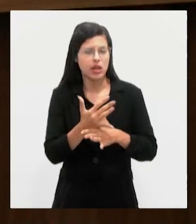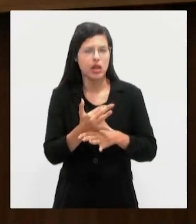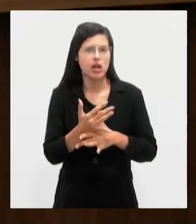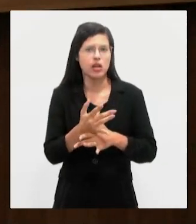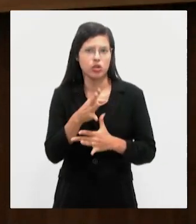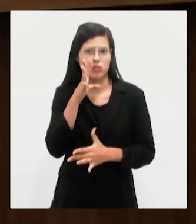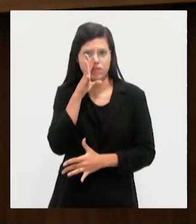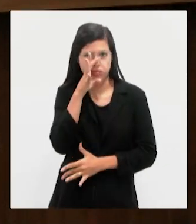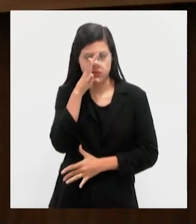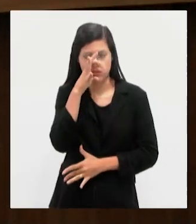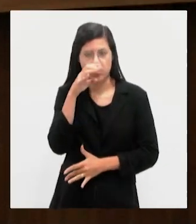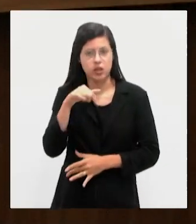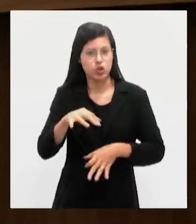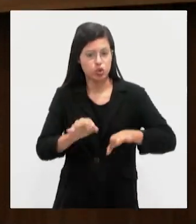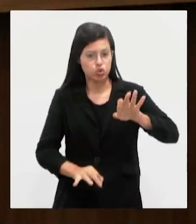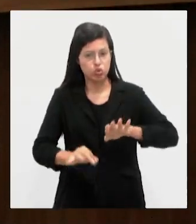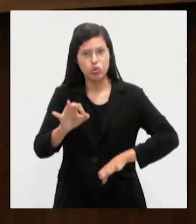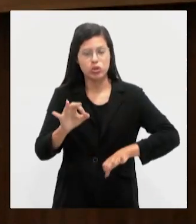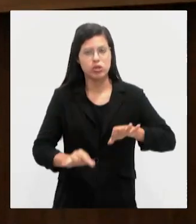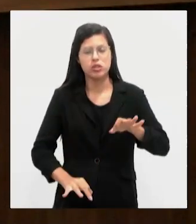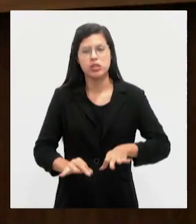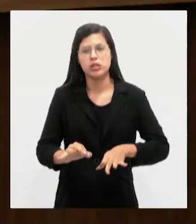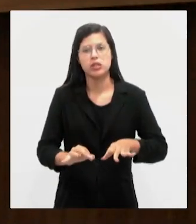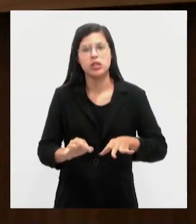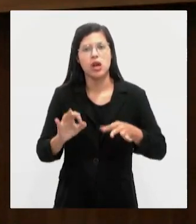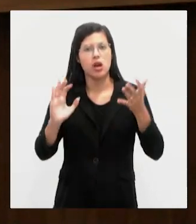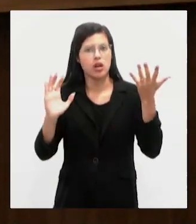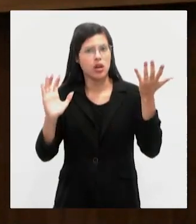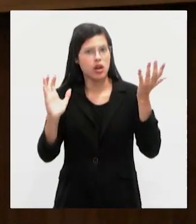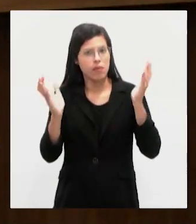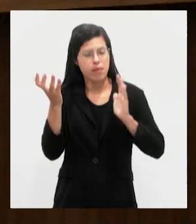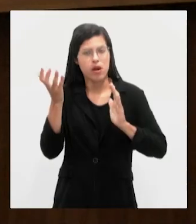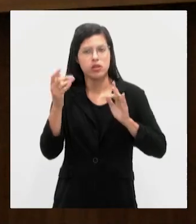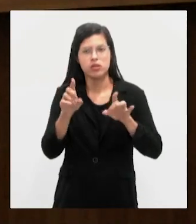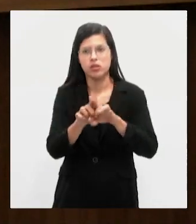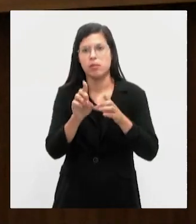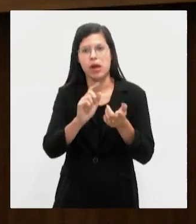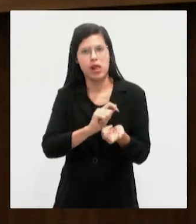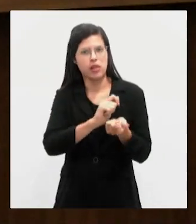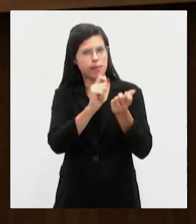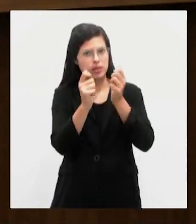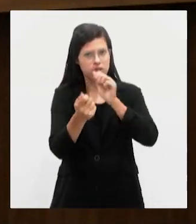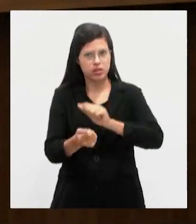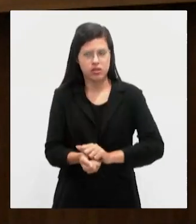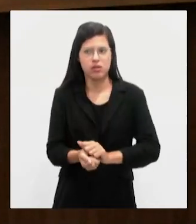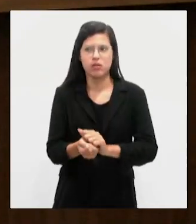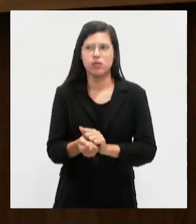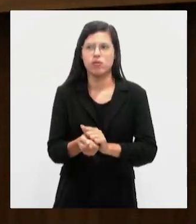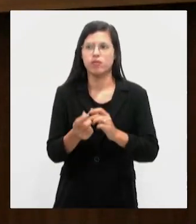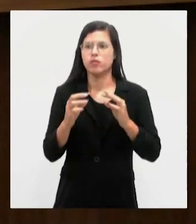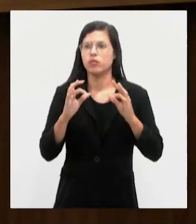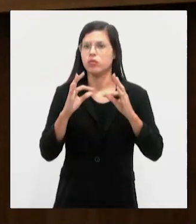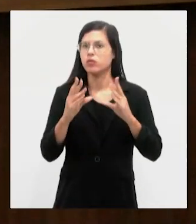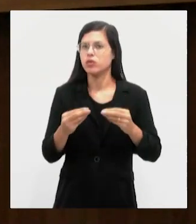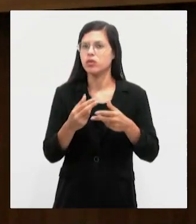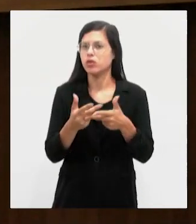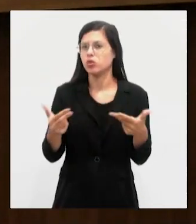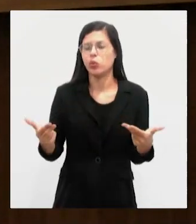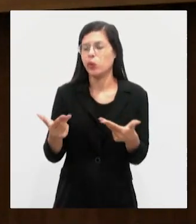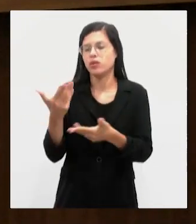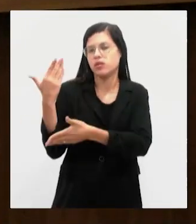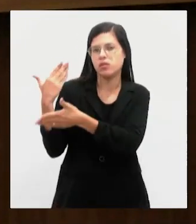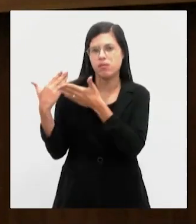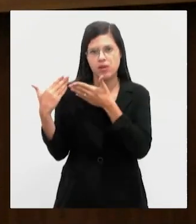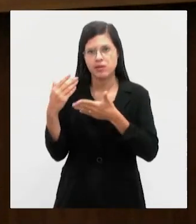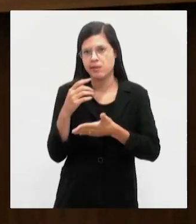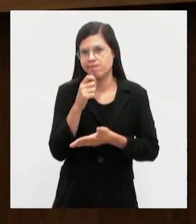a justiça climática, a questão da adaptação, né? Todas as questões que não eram tão discutidas